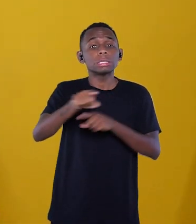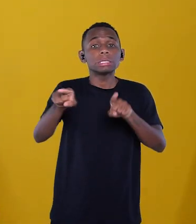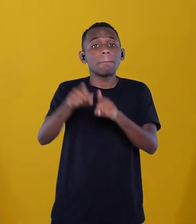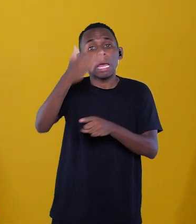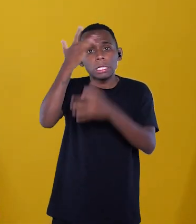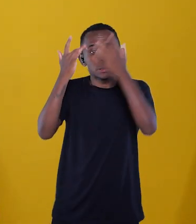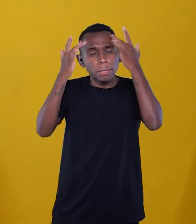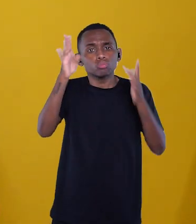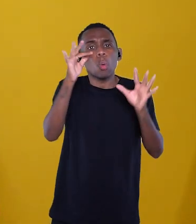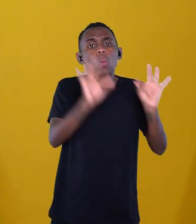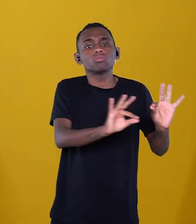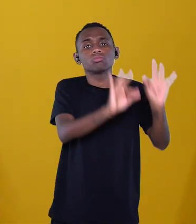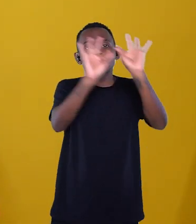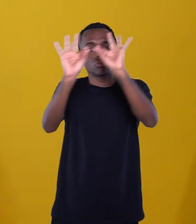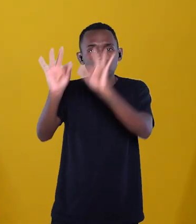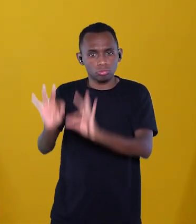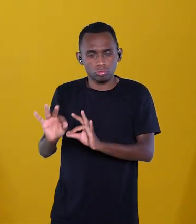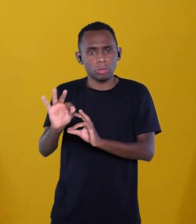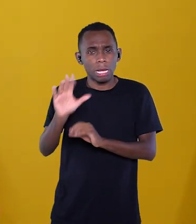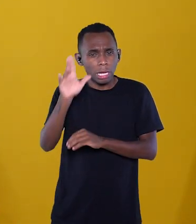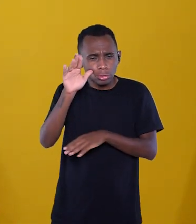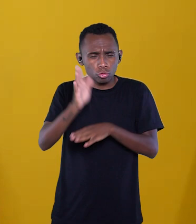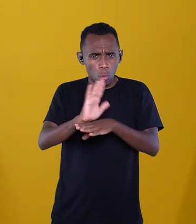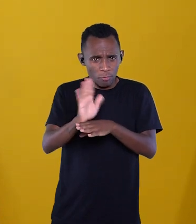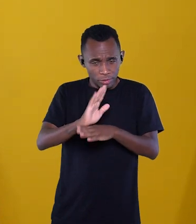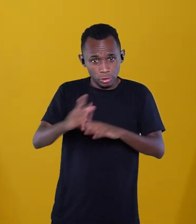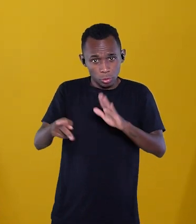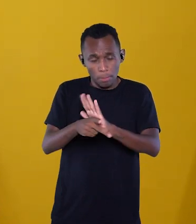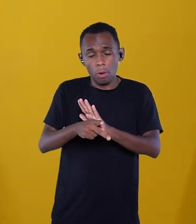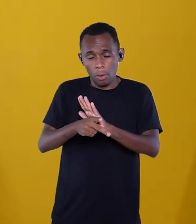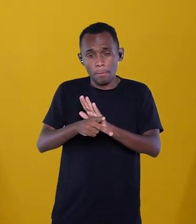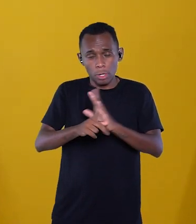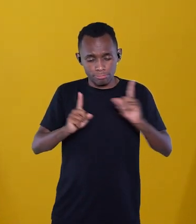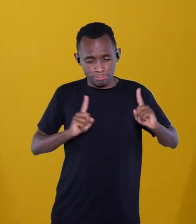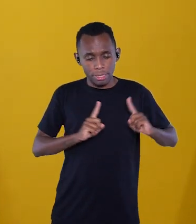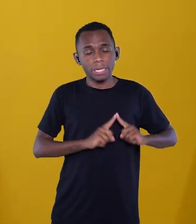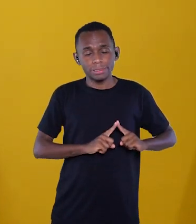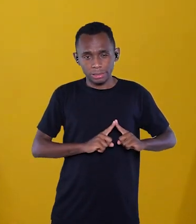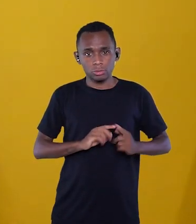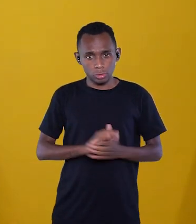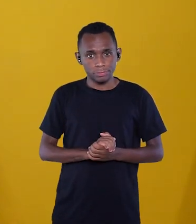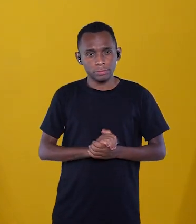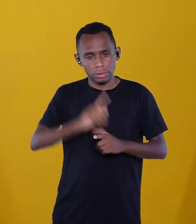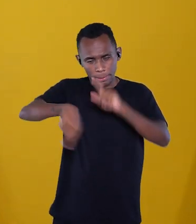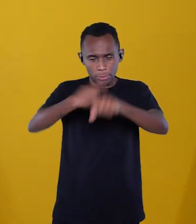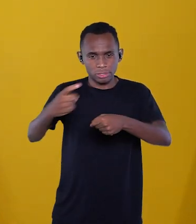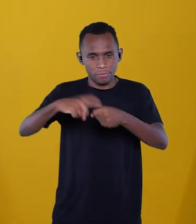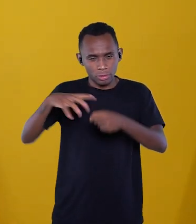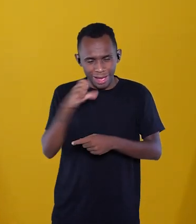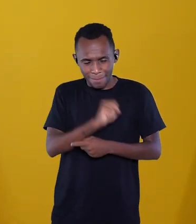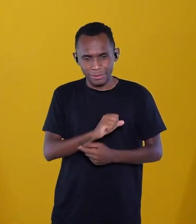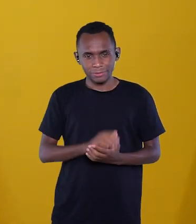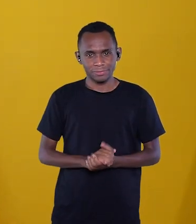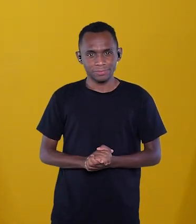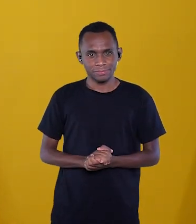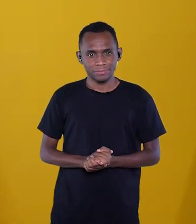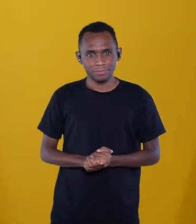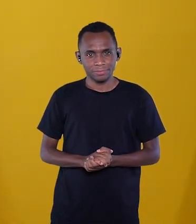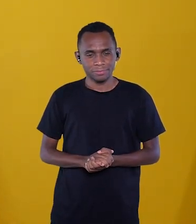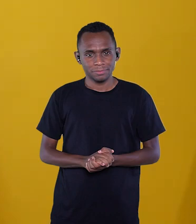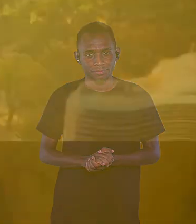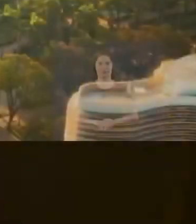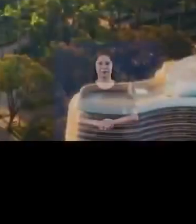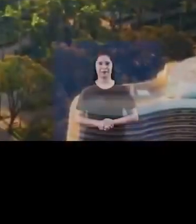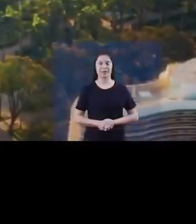está aí nos assistindo, para ver um vídeo institucional da Gerdau, que é a nossa patrocinadora, e a gente volta em um minutinho.